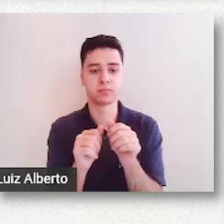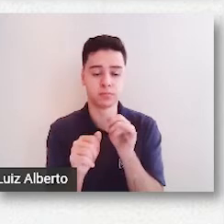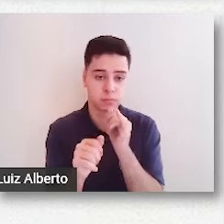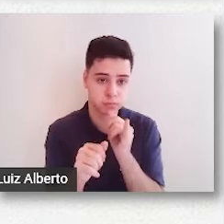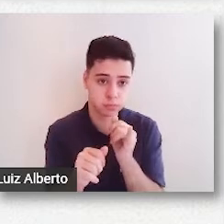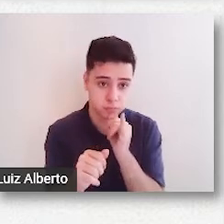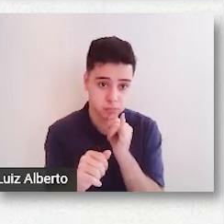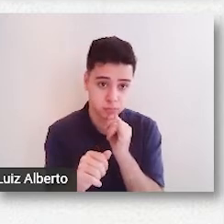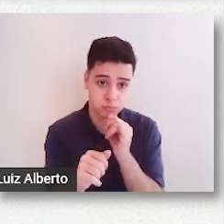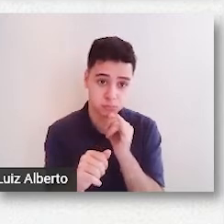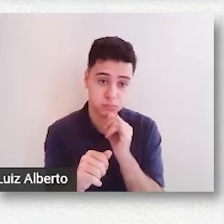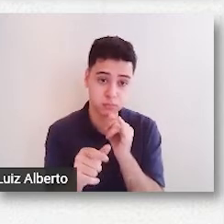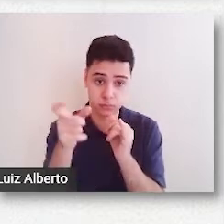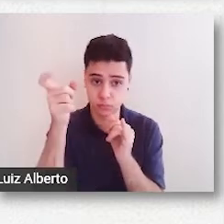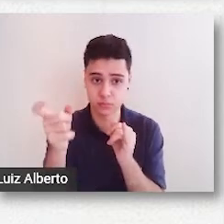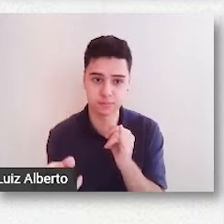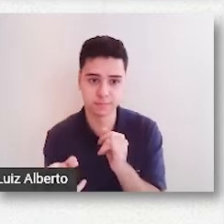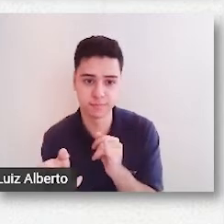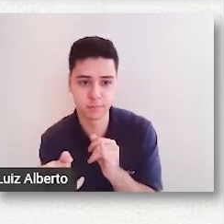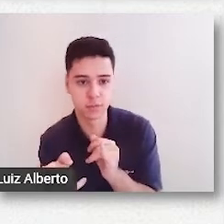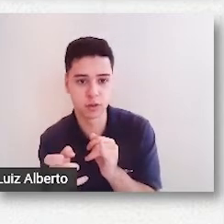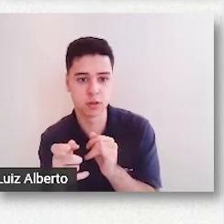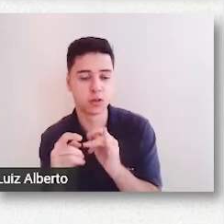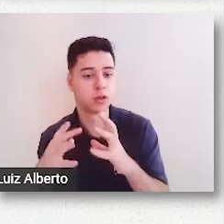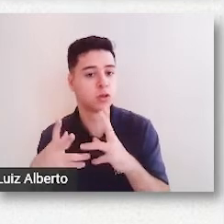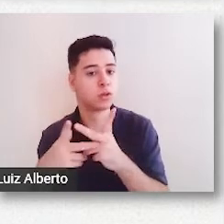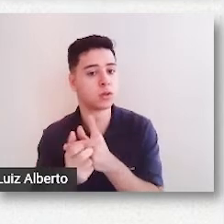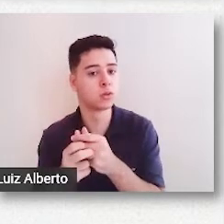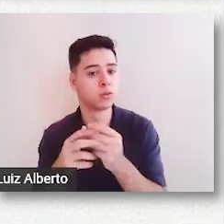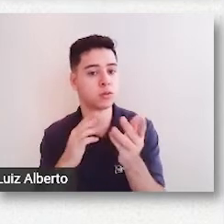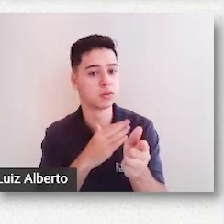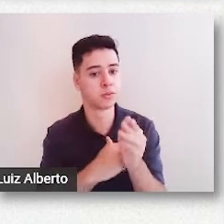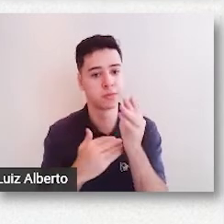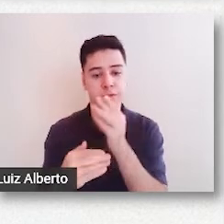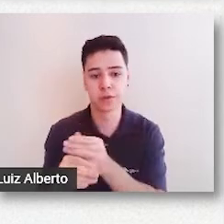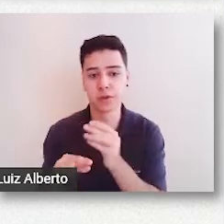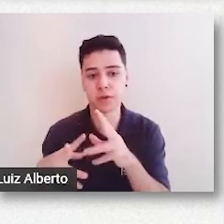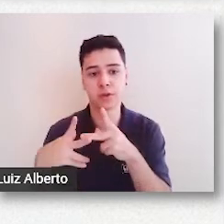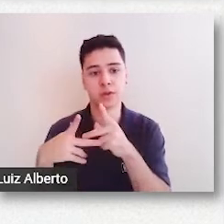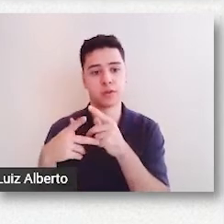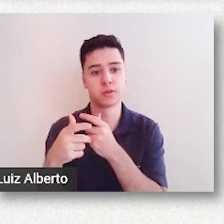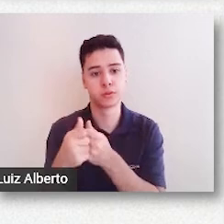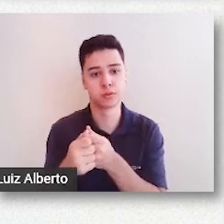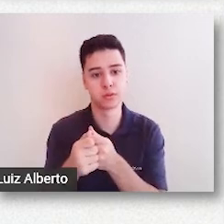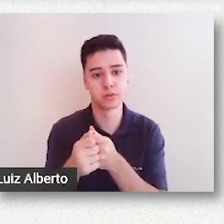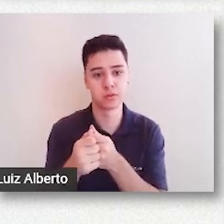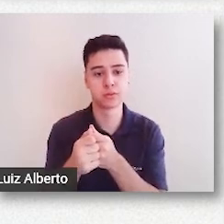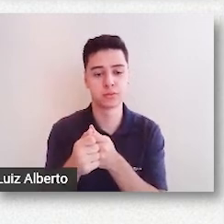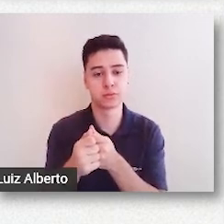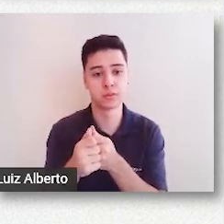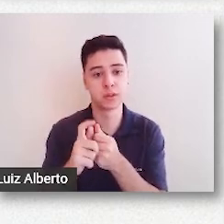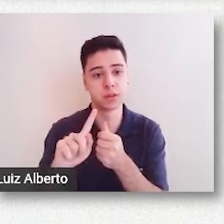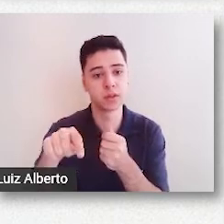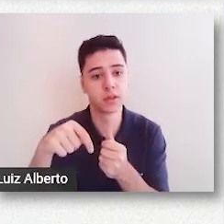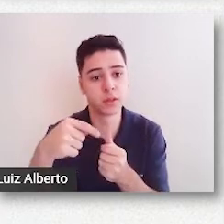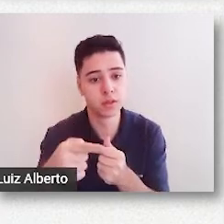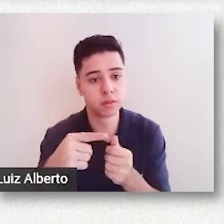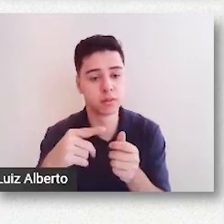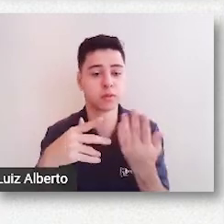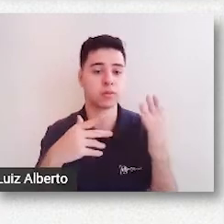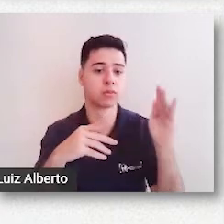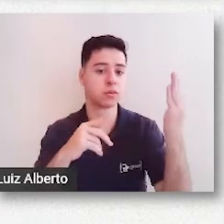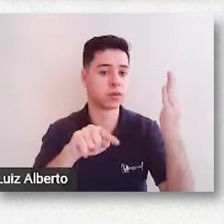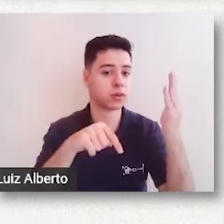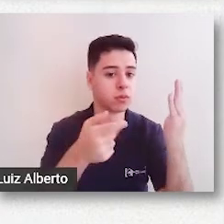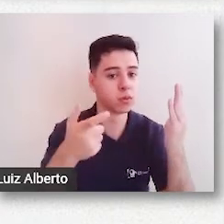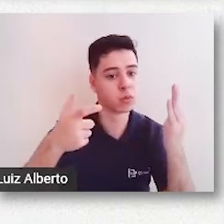no caso do Aleijadinho, ele ficava mais por conta da talha, né, de esculpir na madeira, e depois passava para um outro